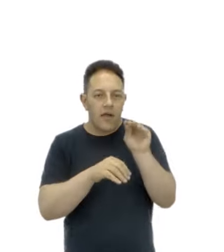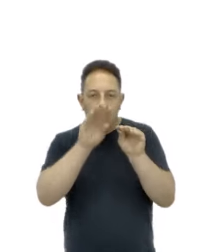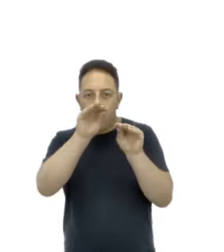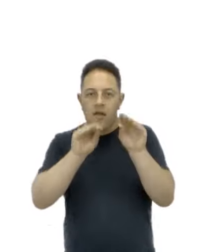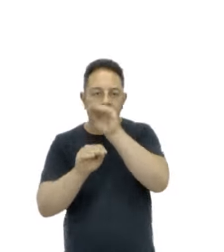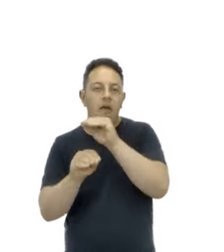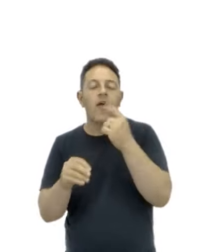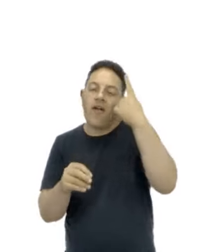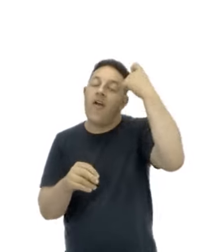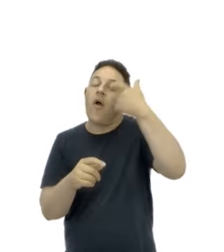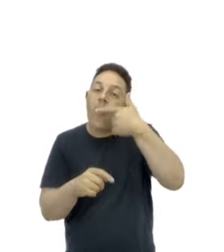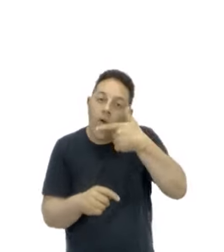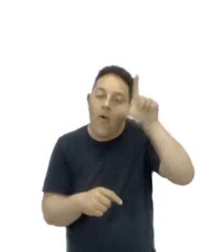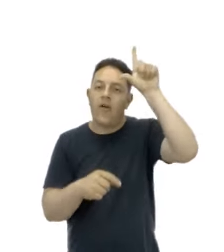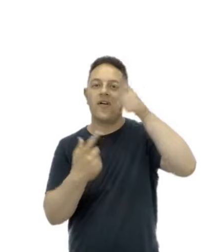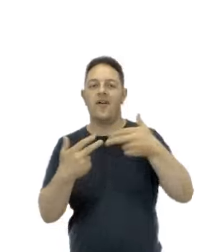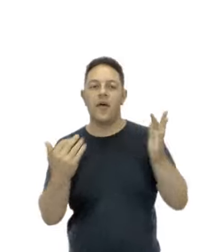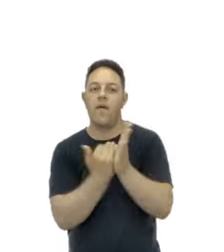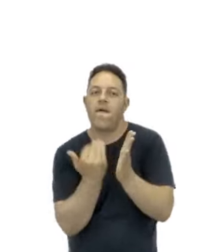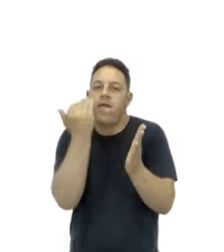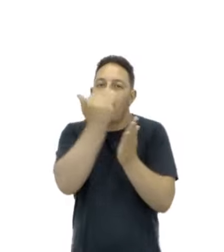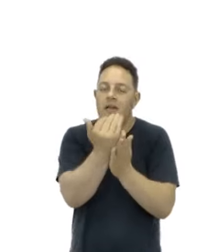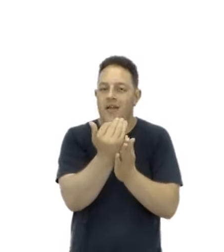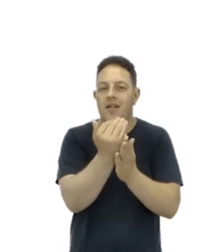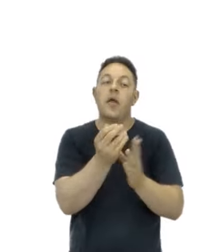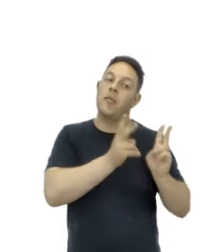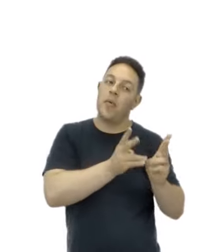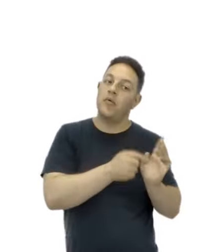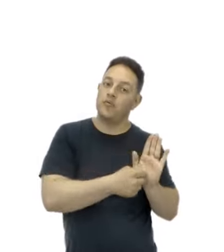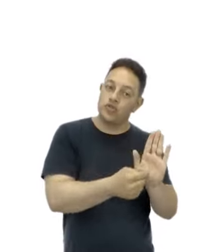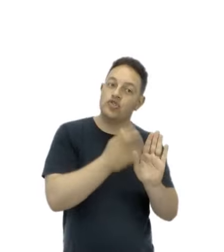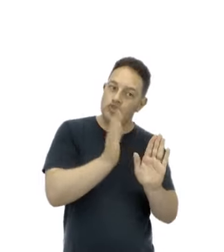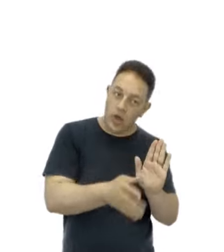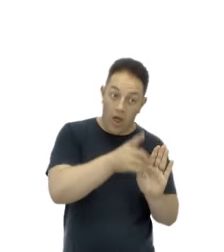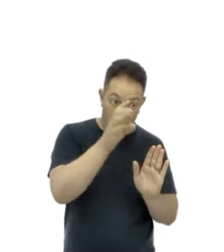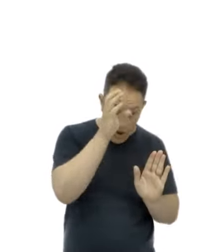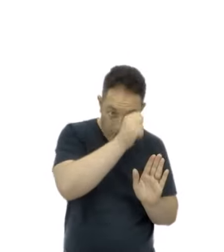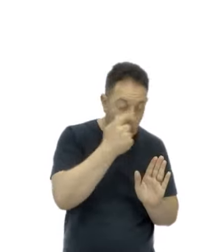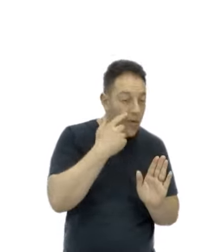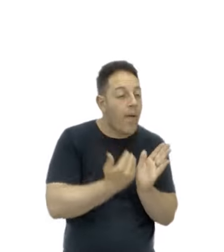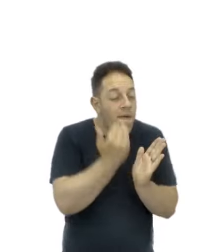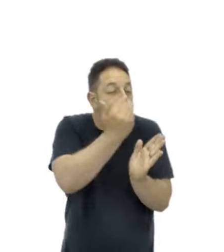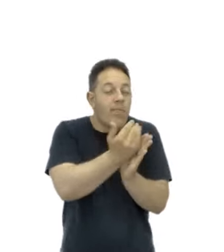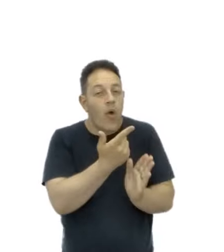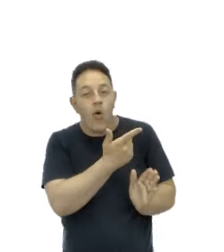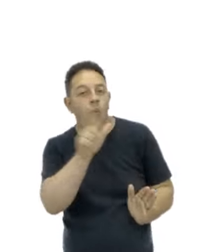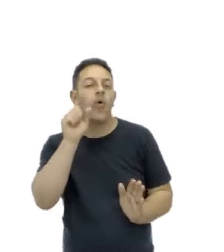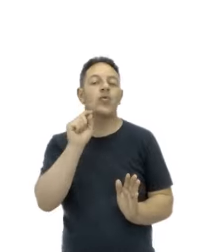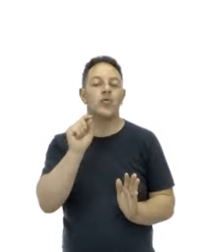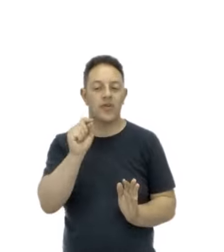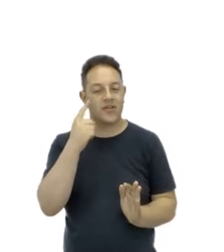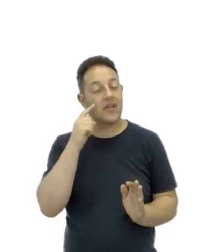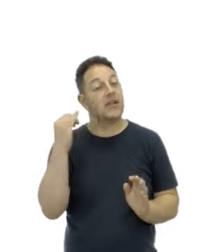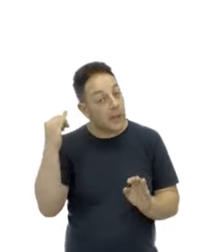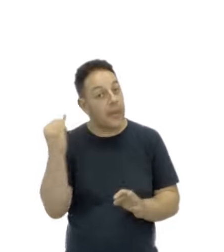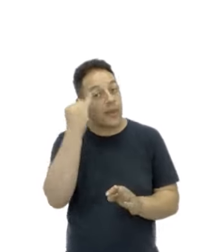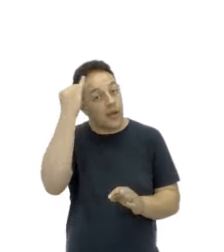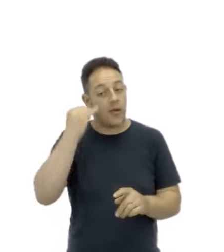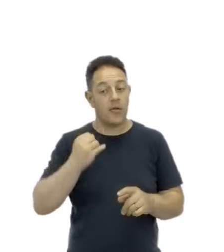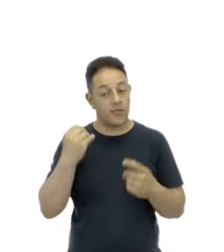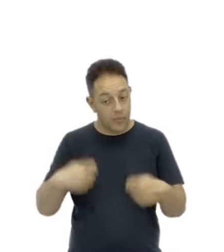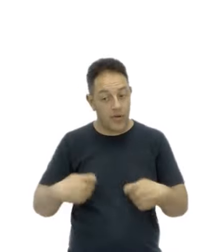formular novas situações, como as que apresentamos nessas 2 situações aqui propostas para vocês. Como isso é importante, a